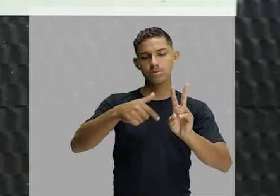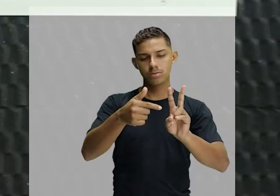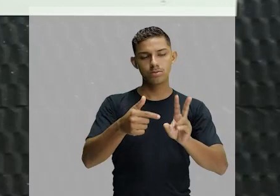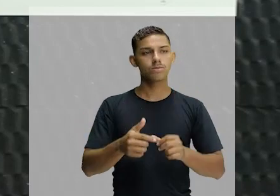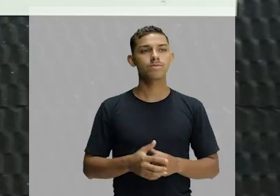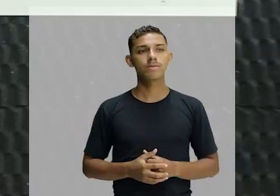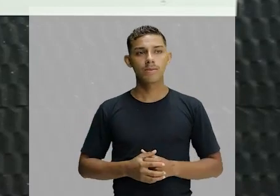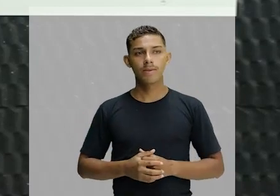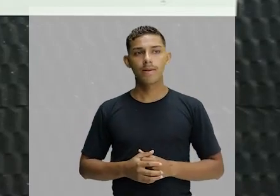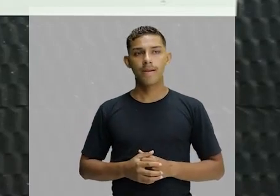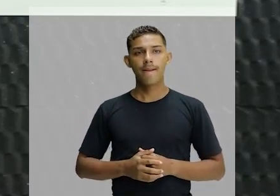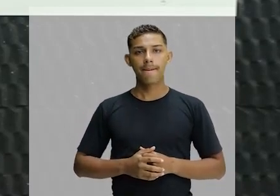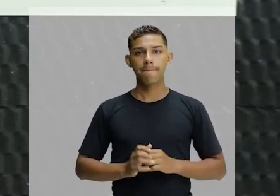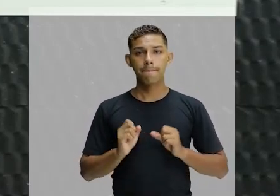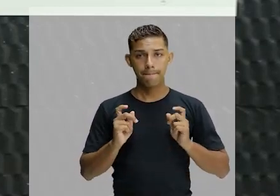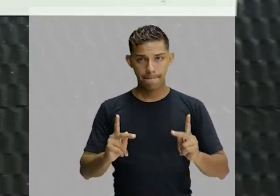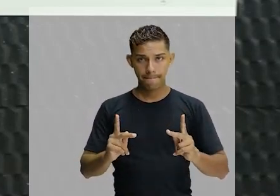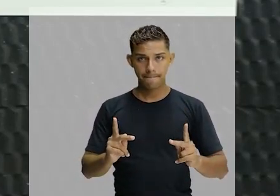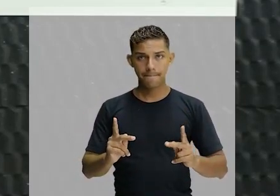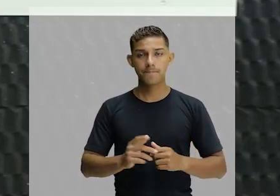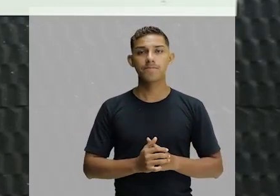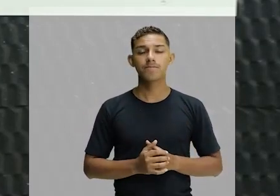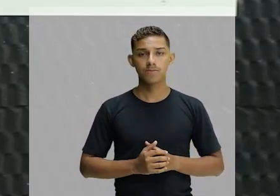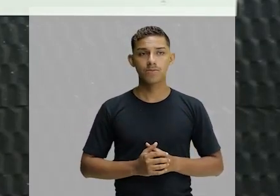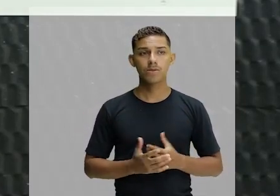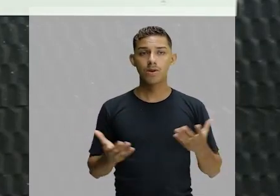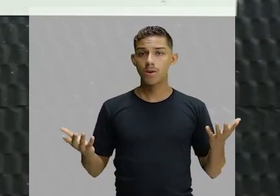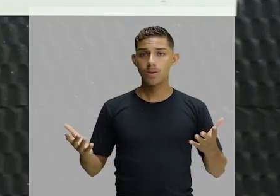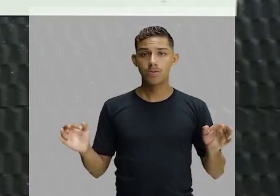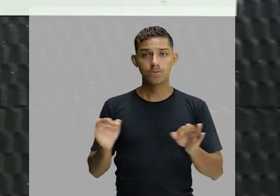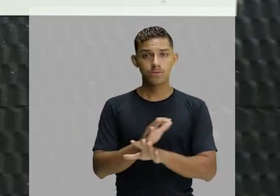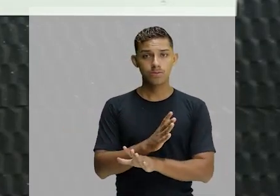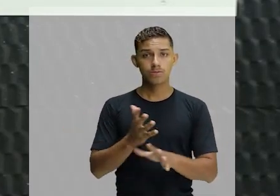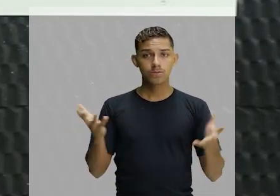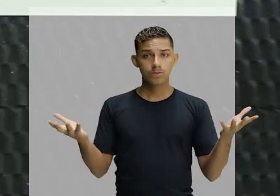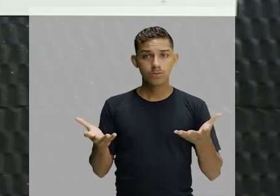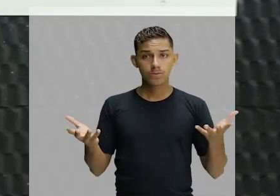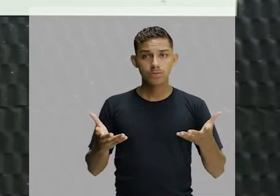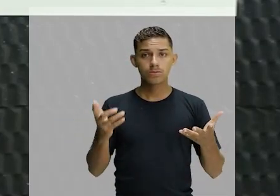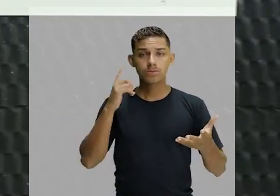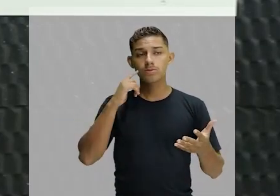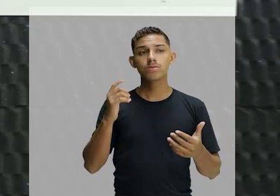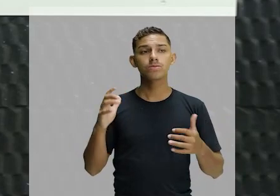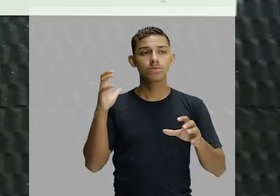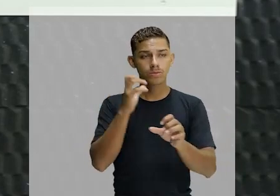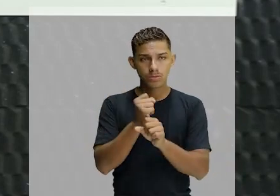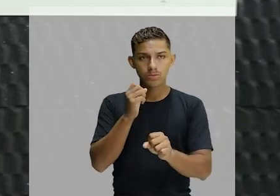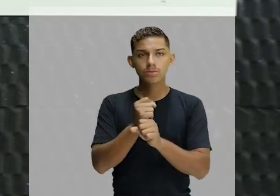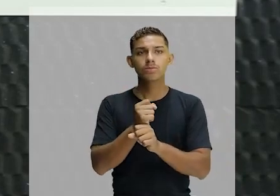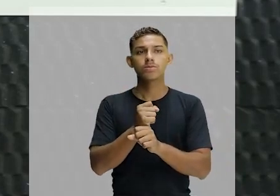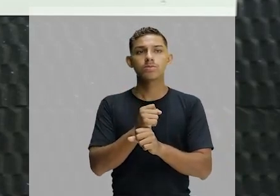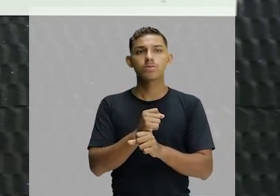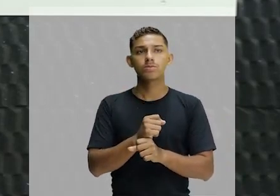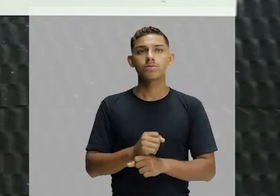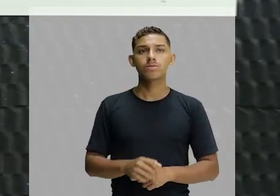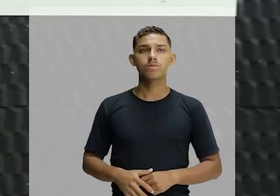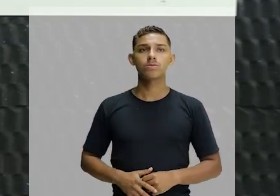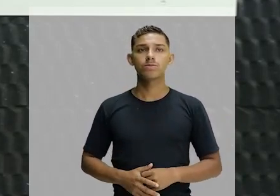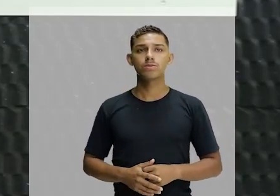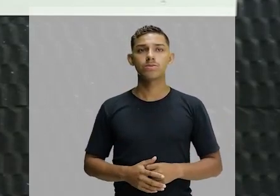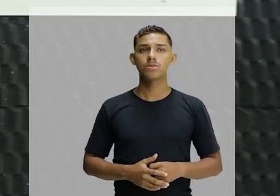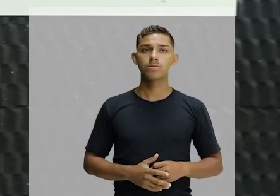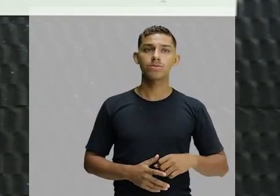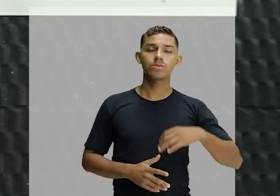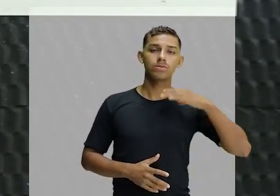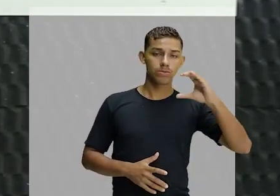2. Beleza? Pronto, turma, feito isso, né? Você calculou a distância do ponto C para